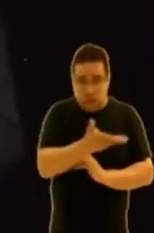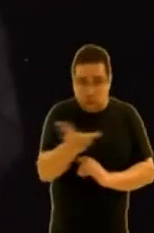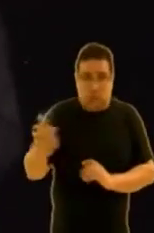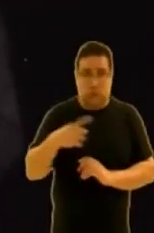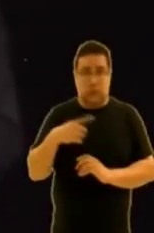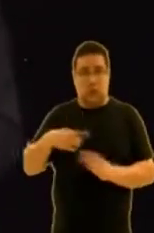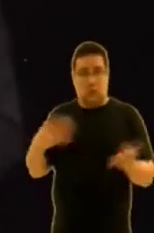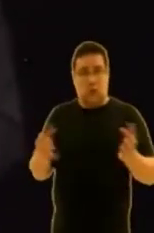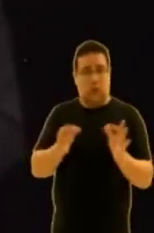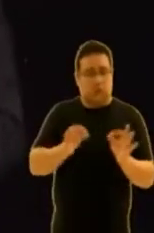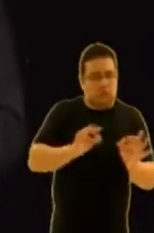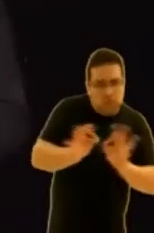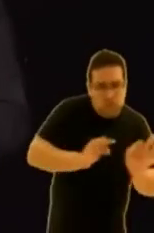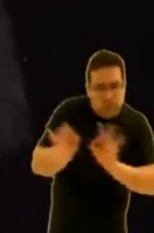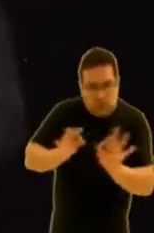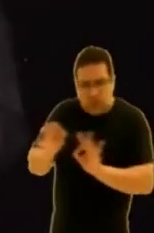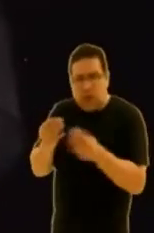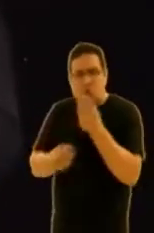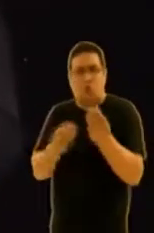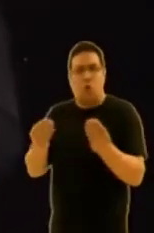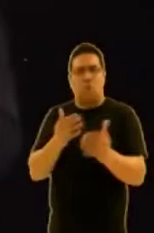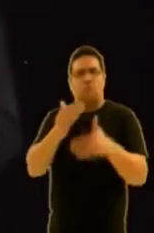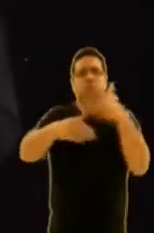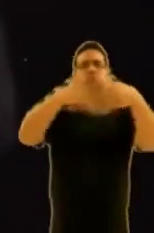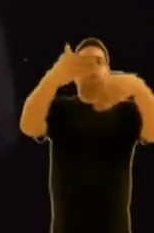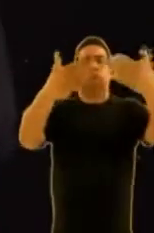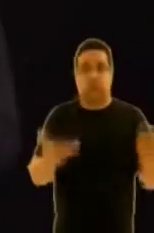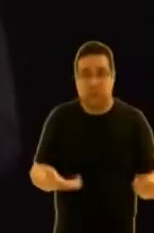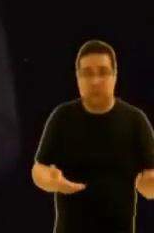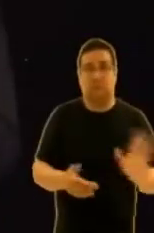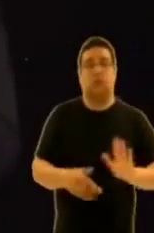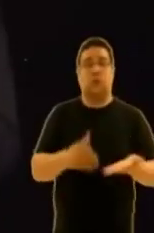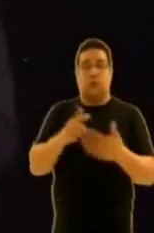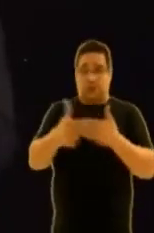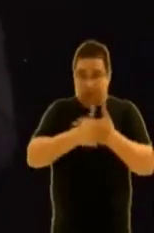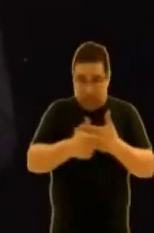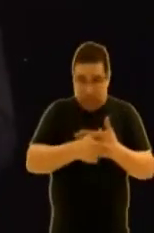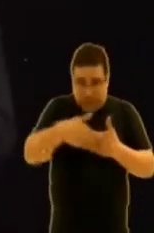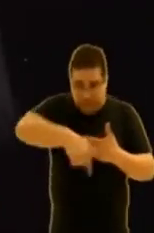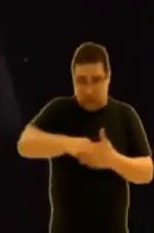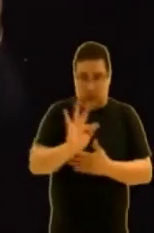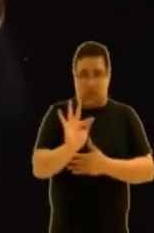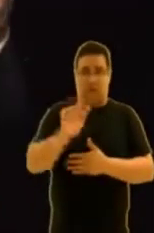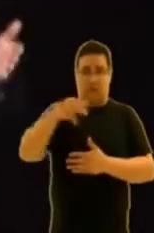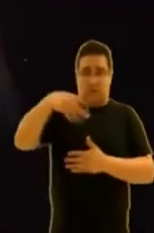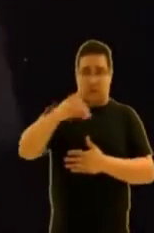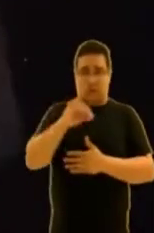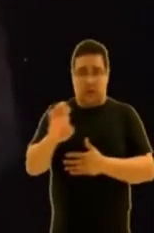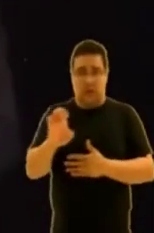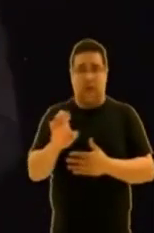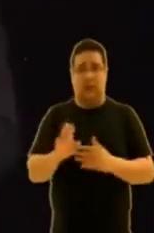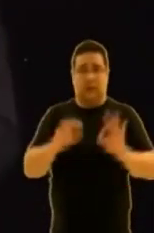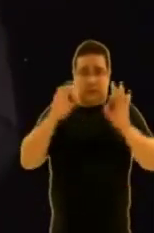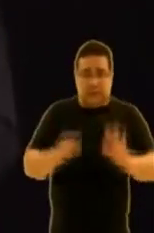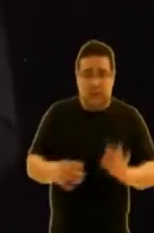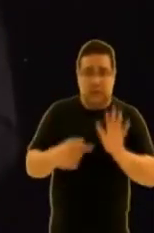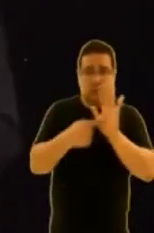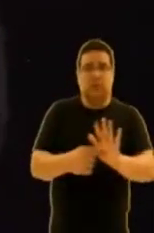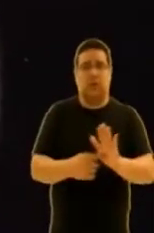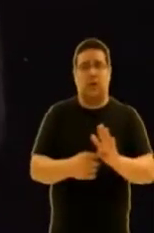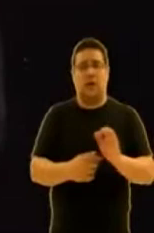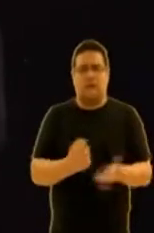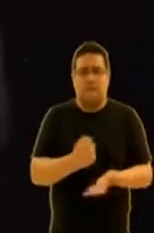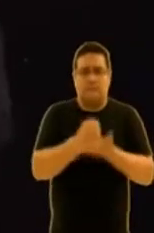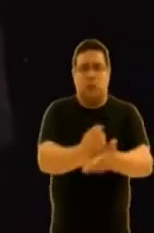os executores. Bom, o papel do FNDE legalmente é o papel de prestar apoio técnico